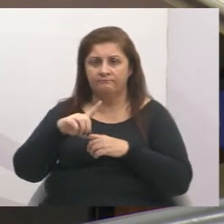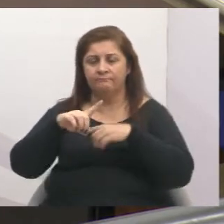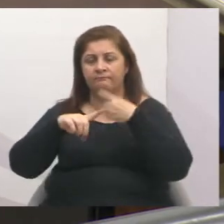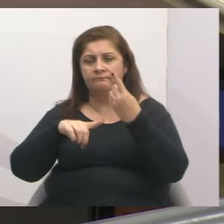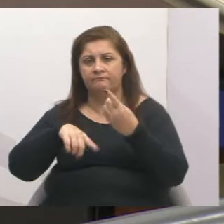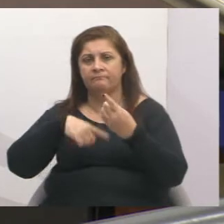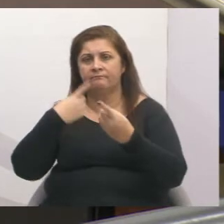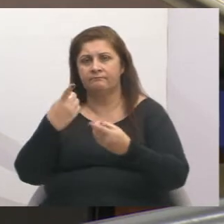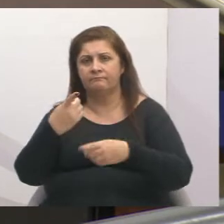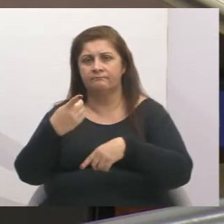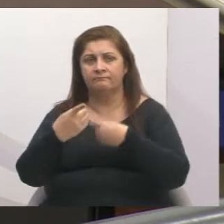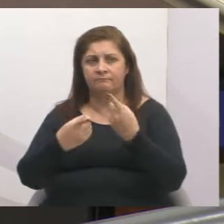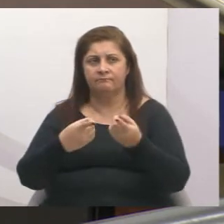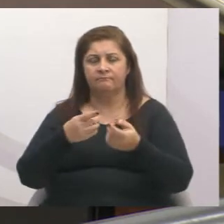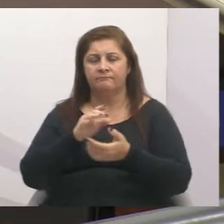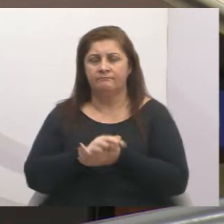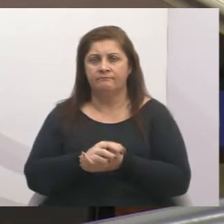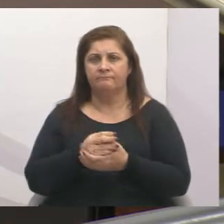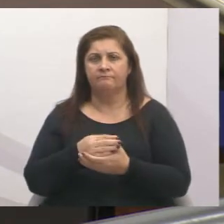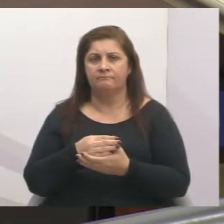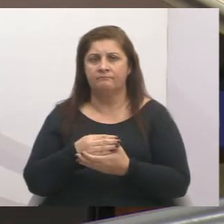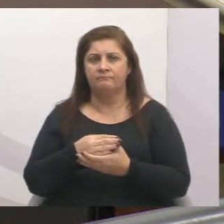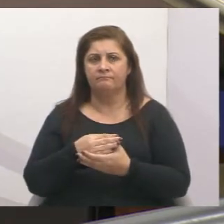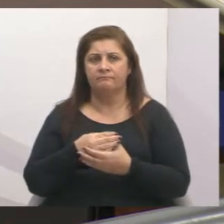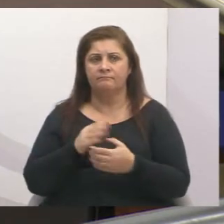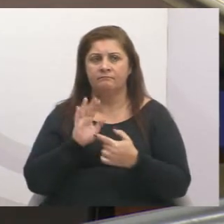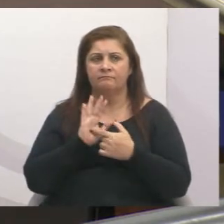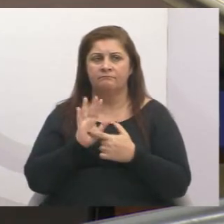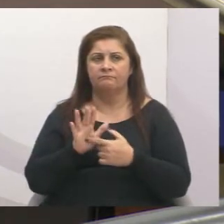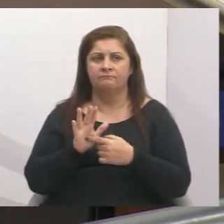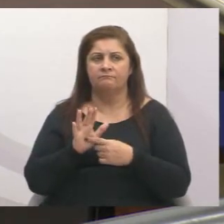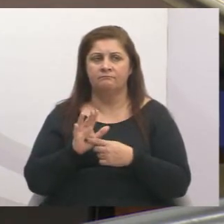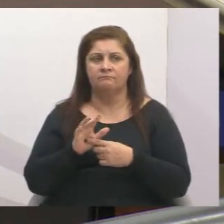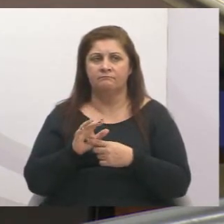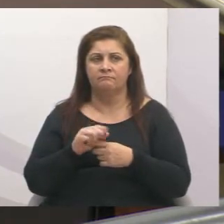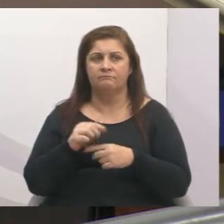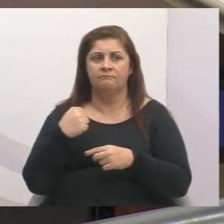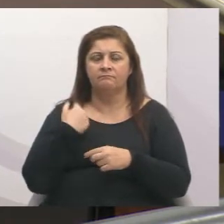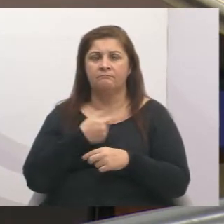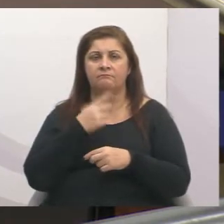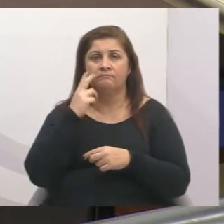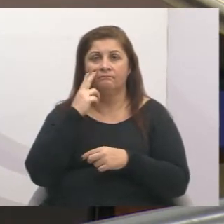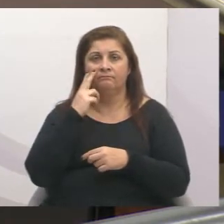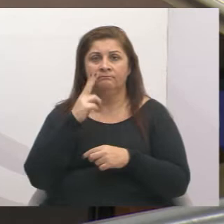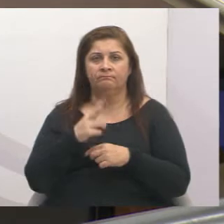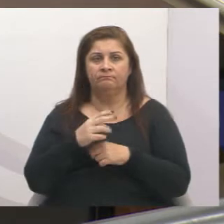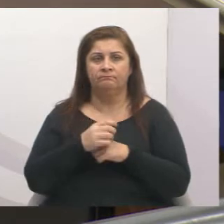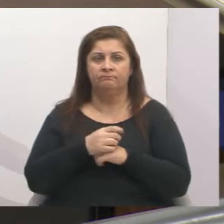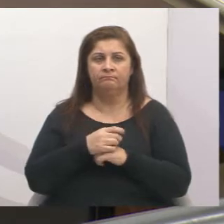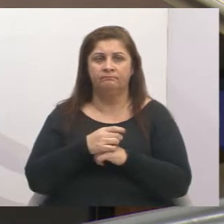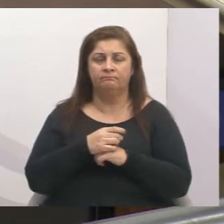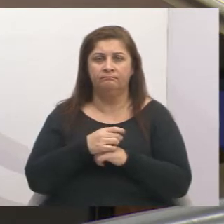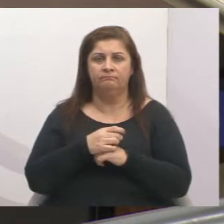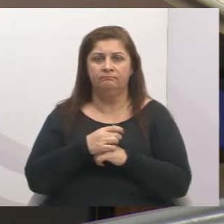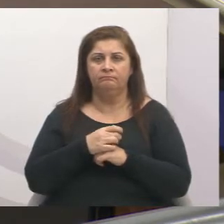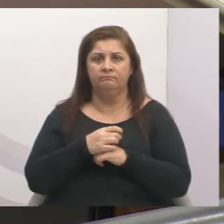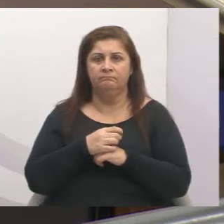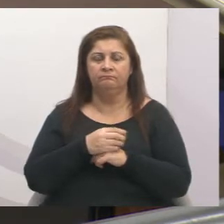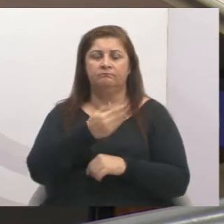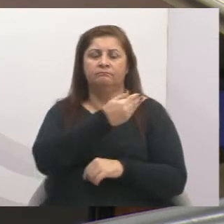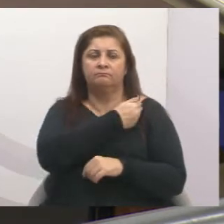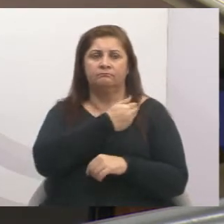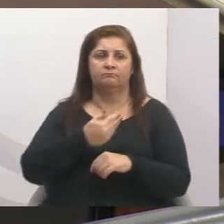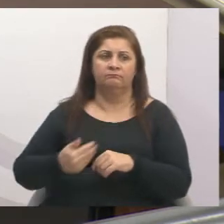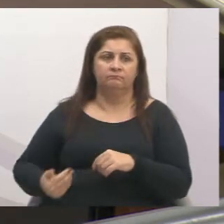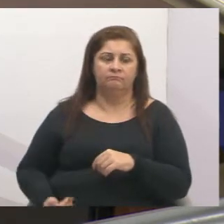se reforça mais a necessidade, a gente acompanha, né, o governo